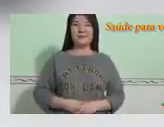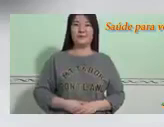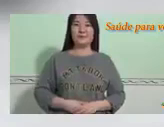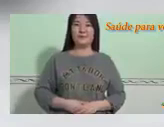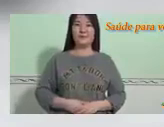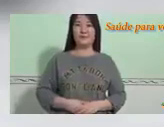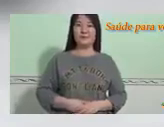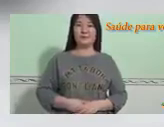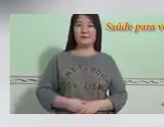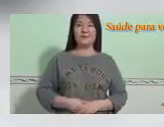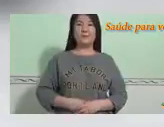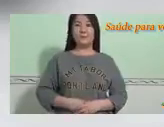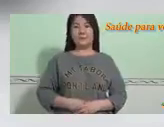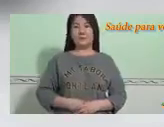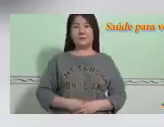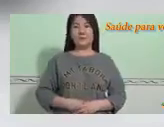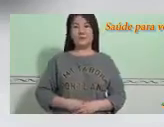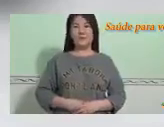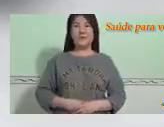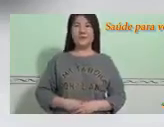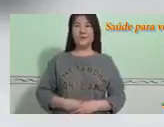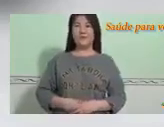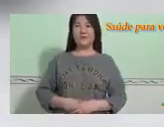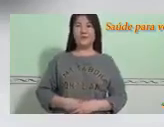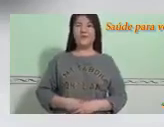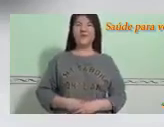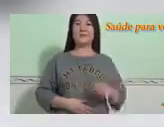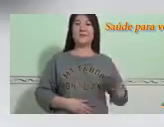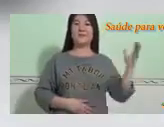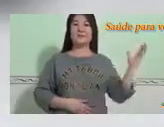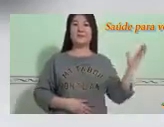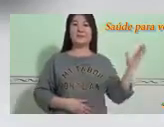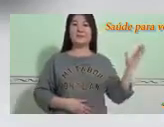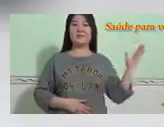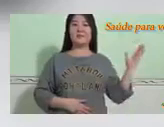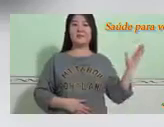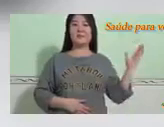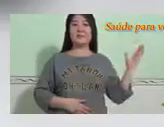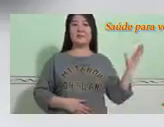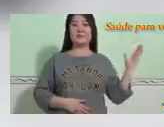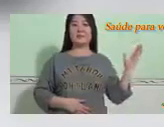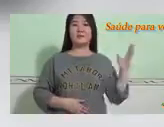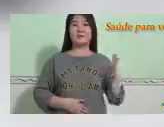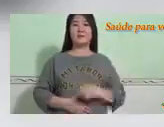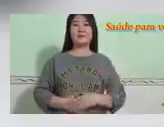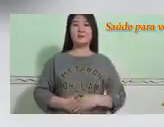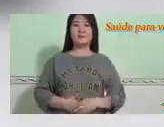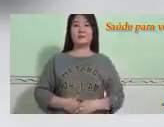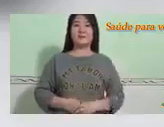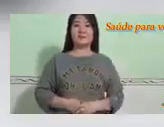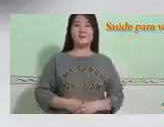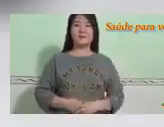espasmos muscular. Reis, dificuldade para engolir ou para andar, perda de movimentos dos braços ou pernas,